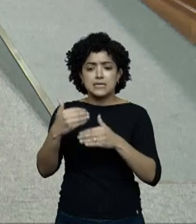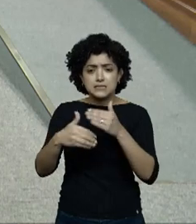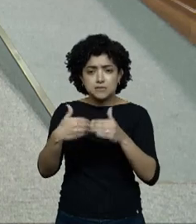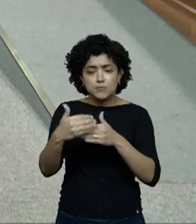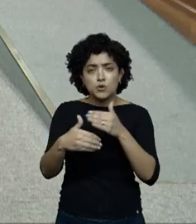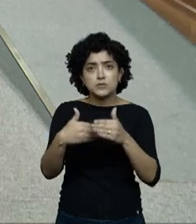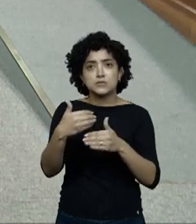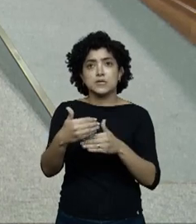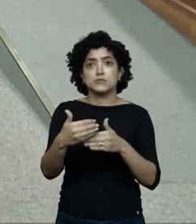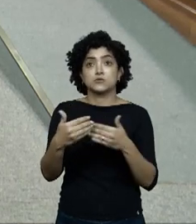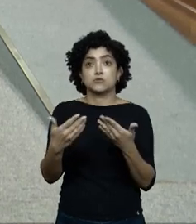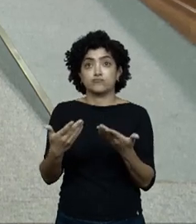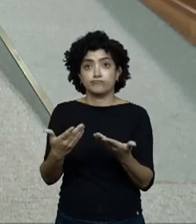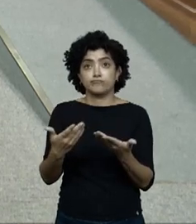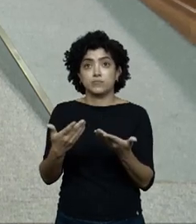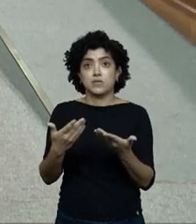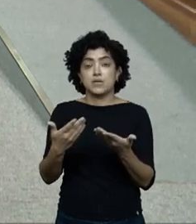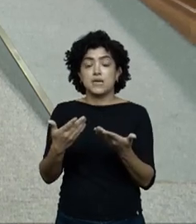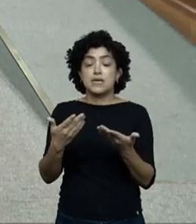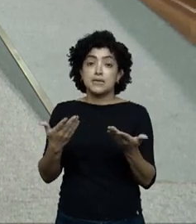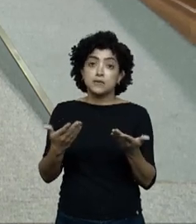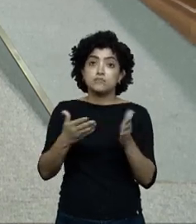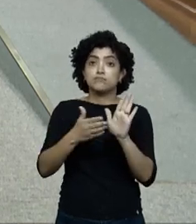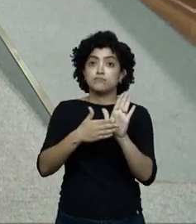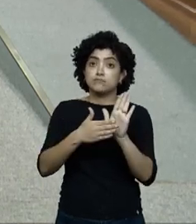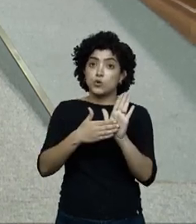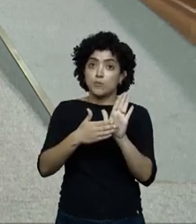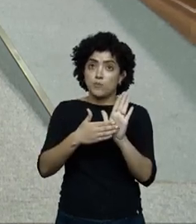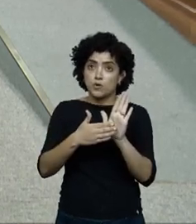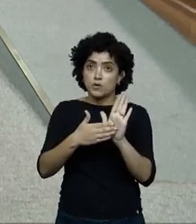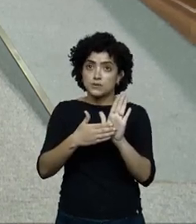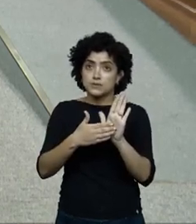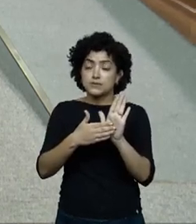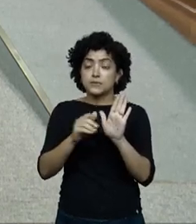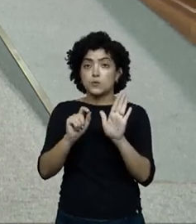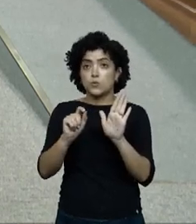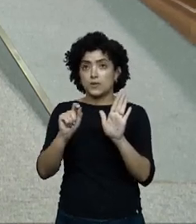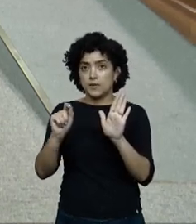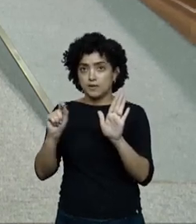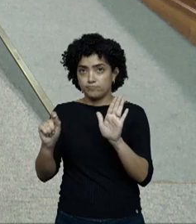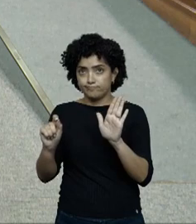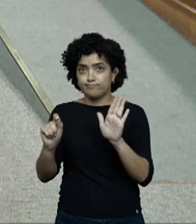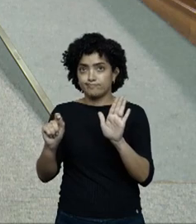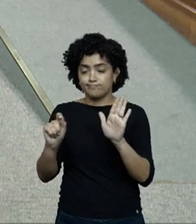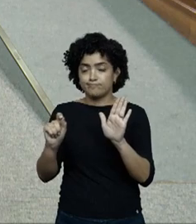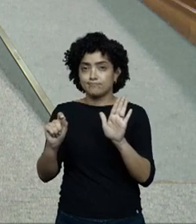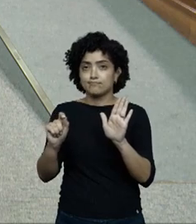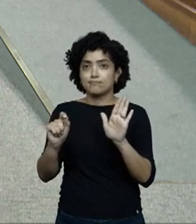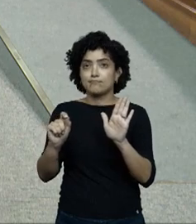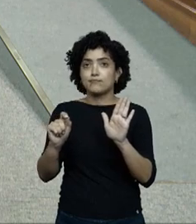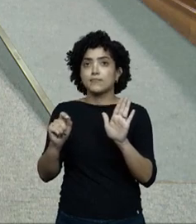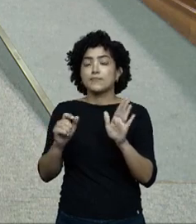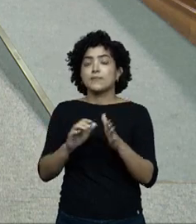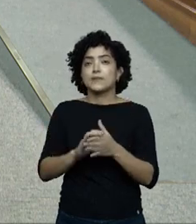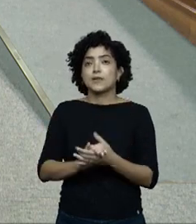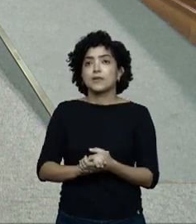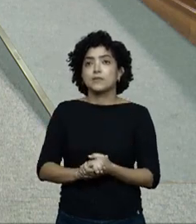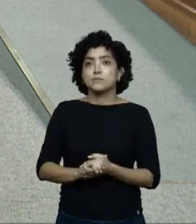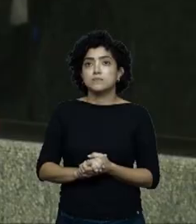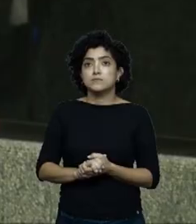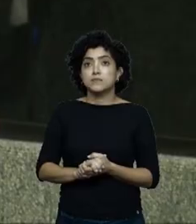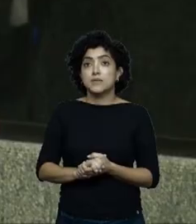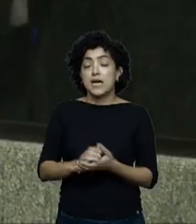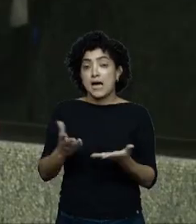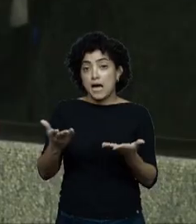e a proposta que nós vamos deixar aqui então através da Regional de Palmitos é que